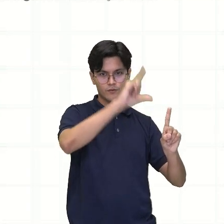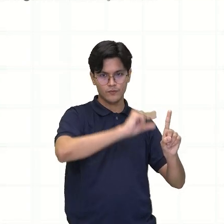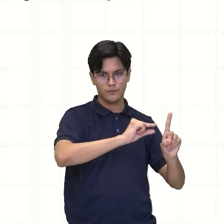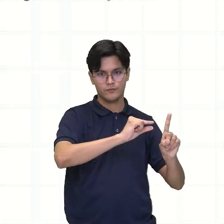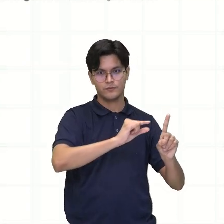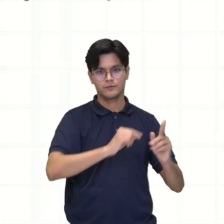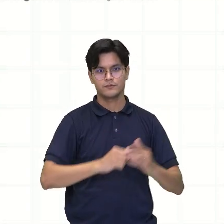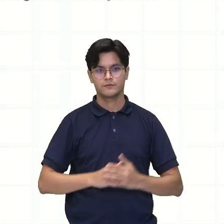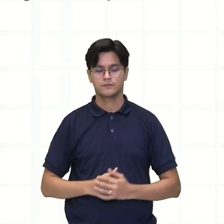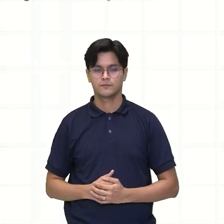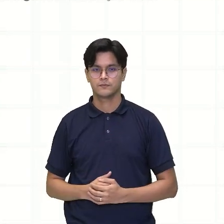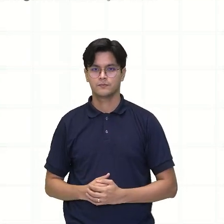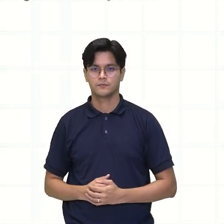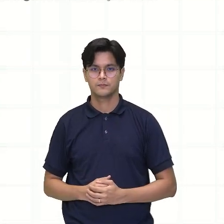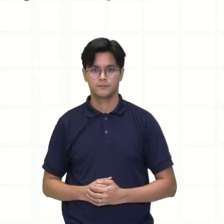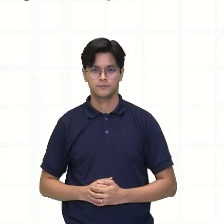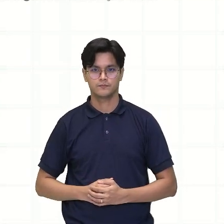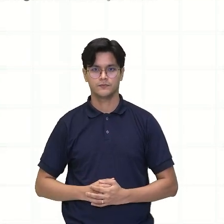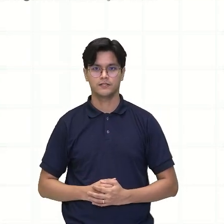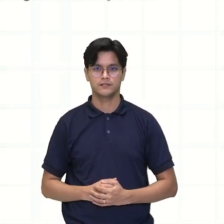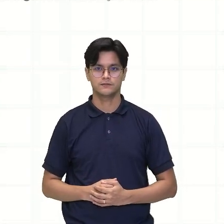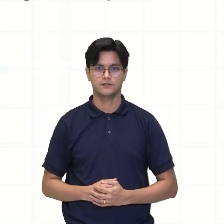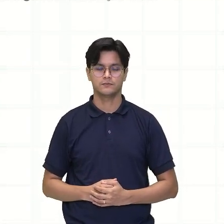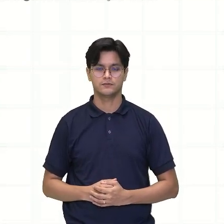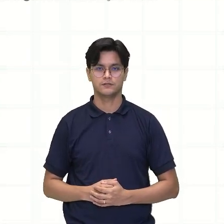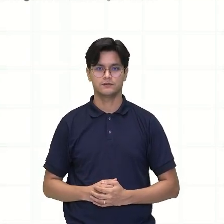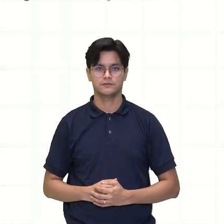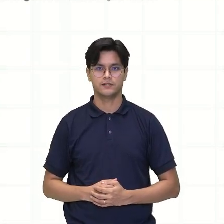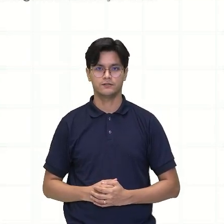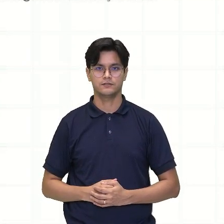da nossa geladeira, certo?